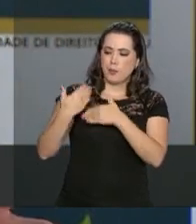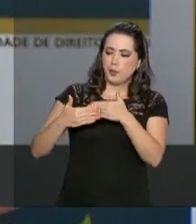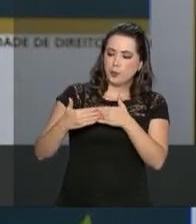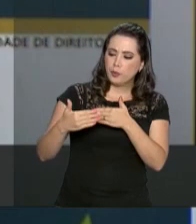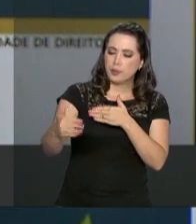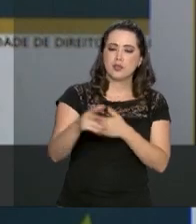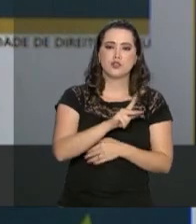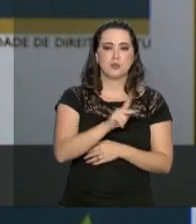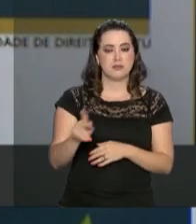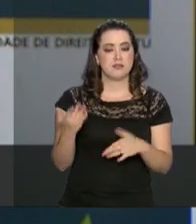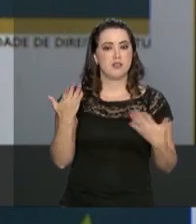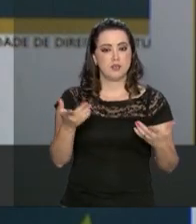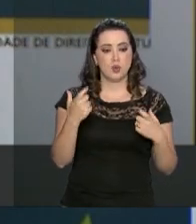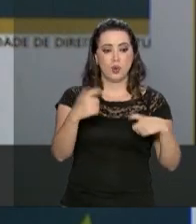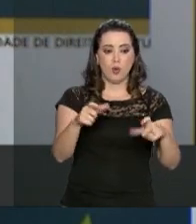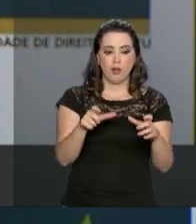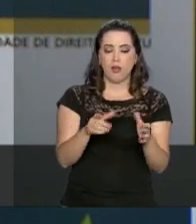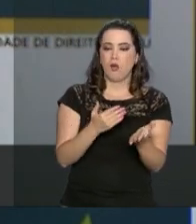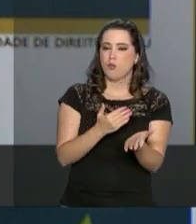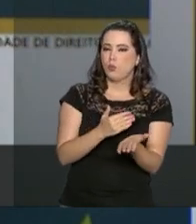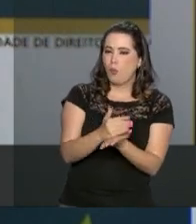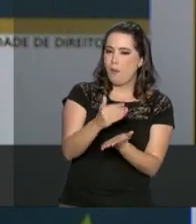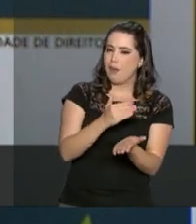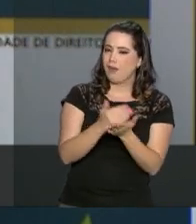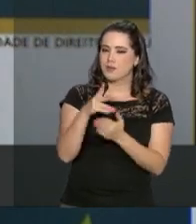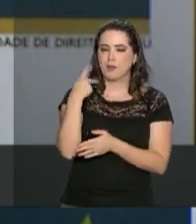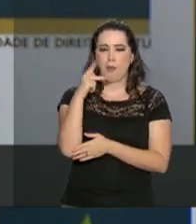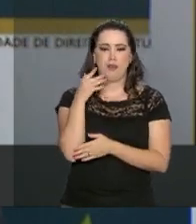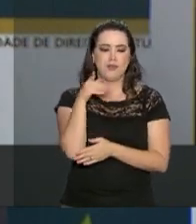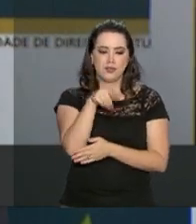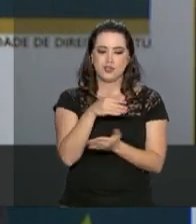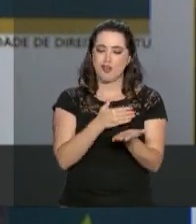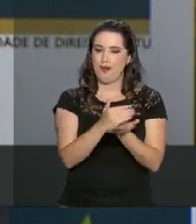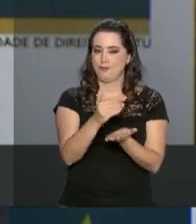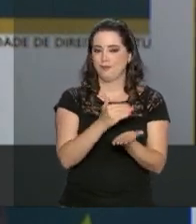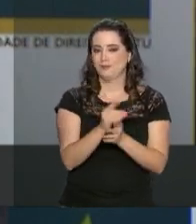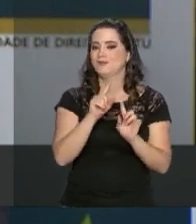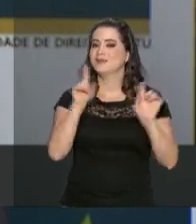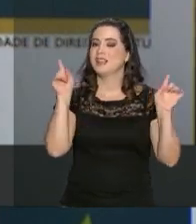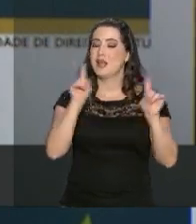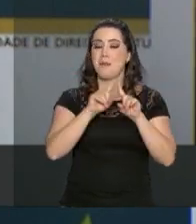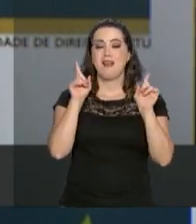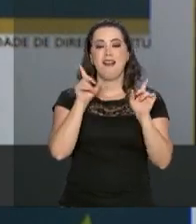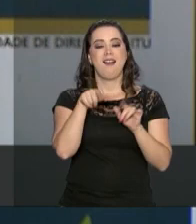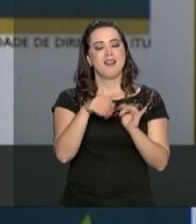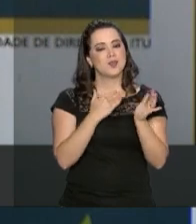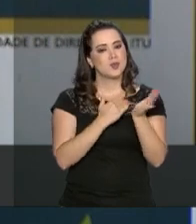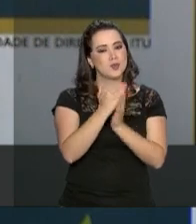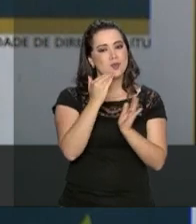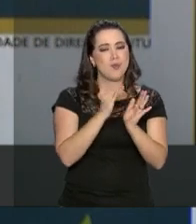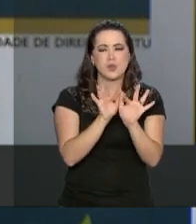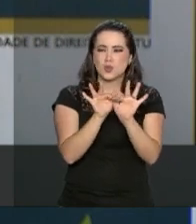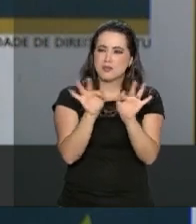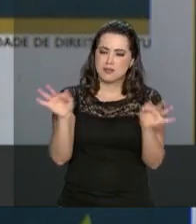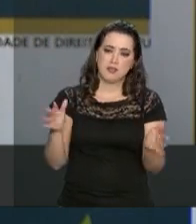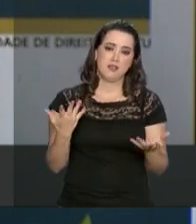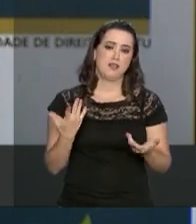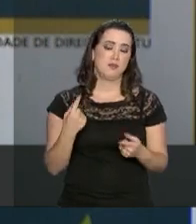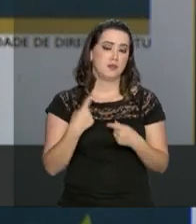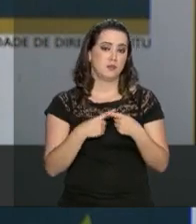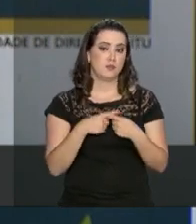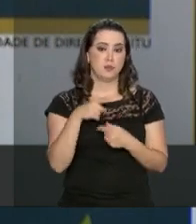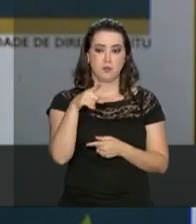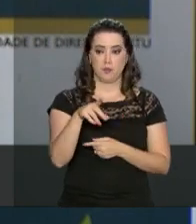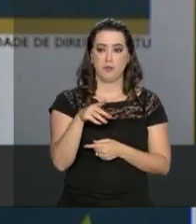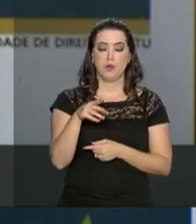minha vida pública teve início. E teve início de um jeito muito, muito razoável, porque o